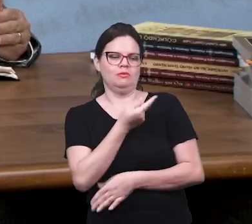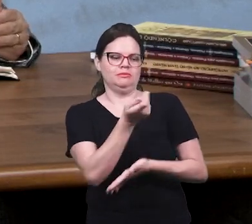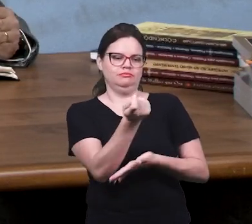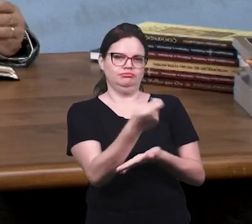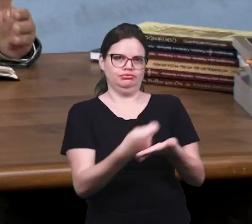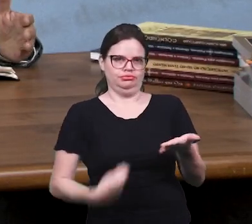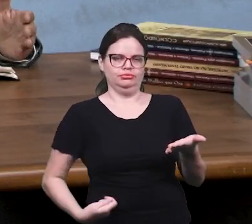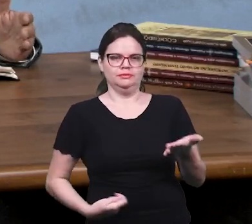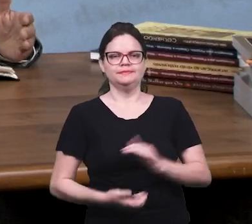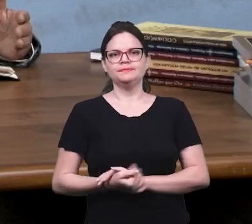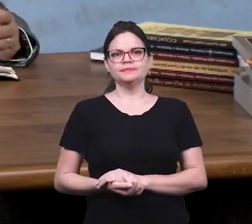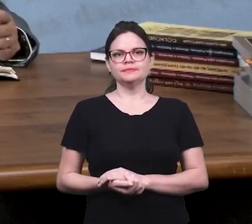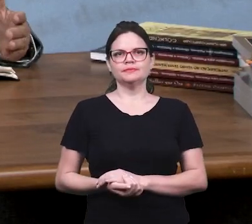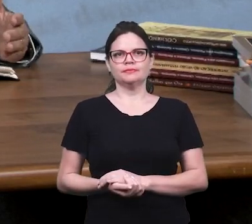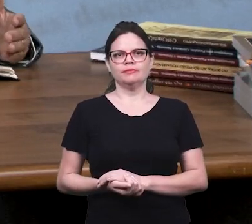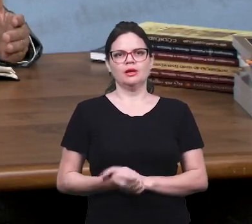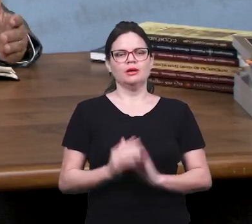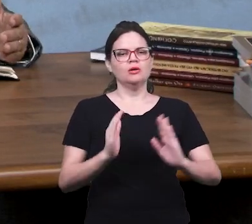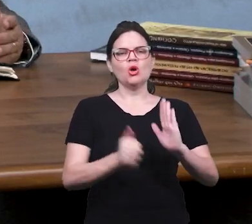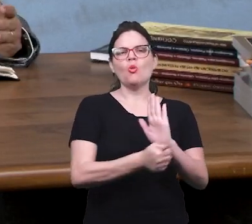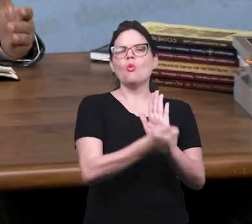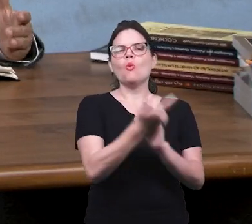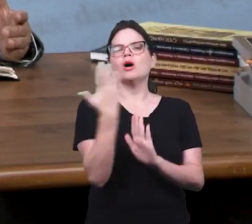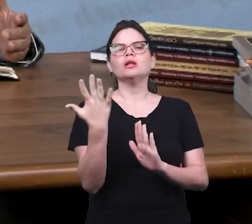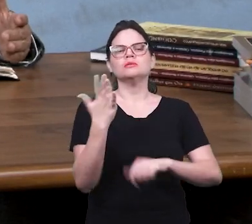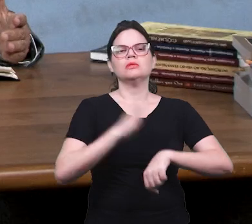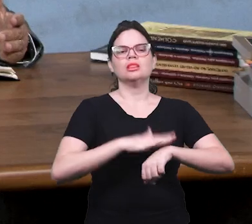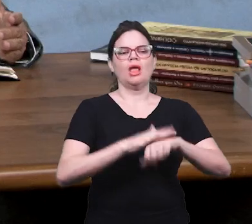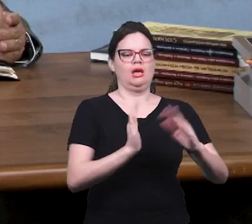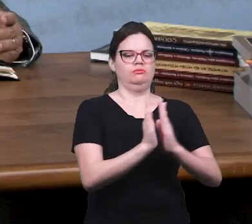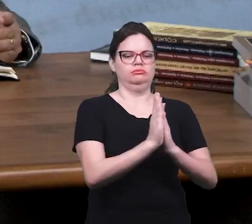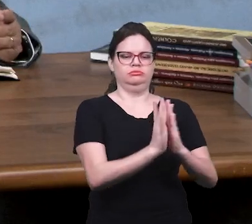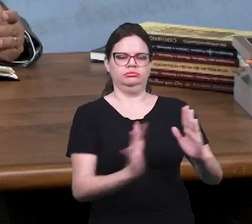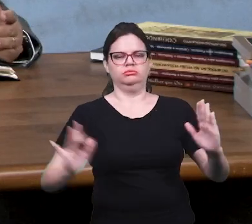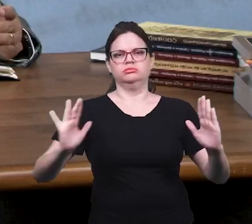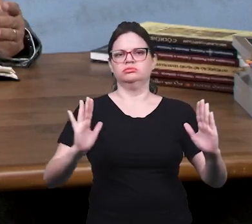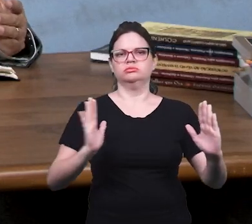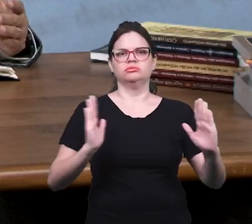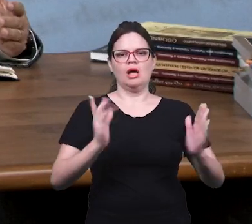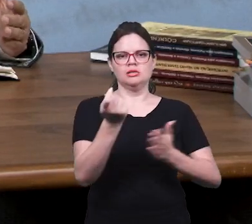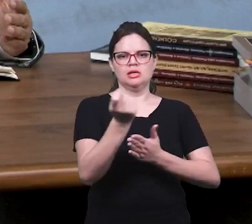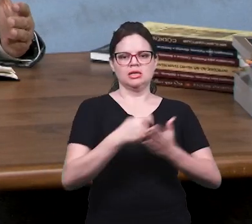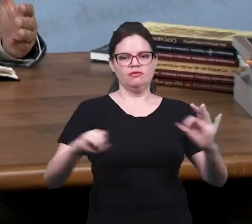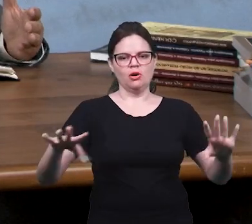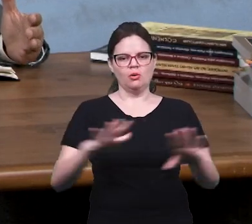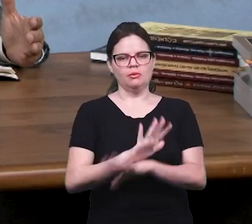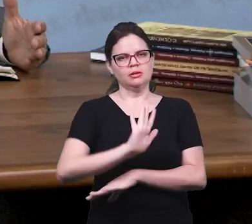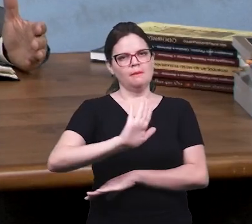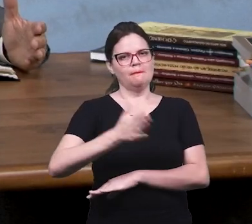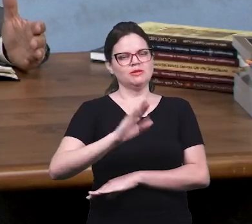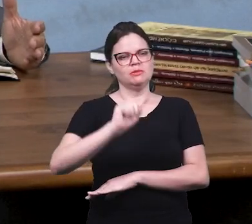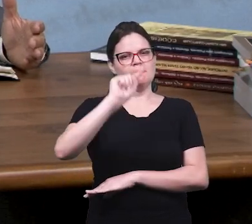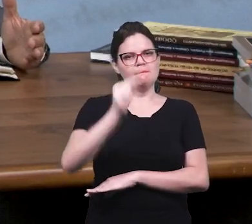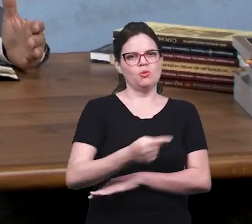estimado para que todos os livros que compõem a Bíblia fossem escritos é de cerca de 1.500